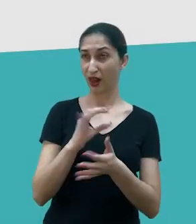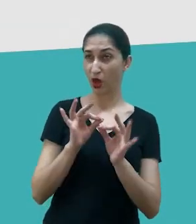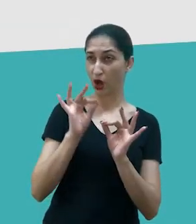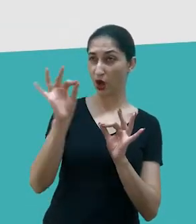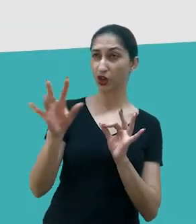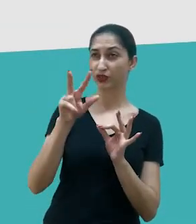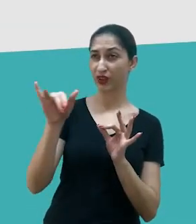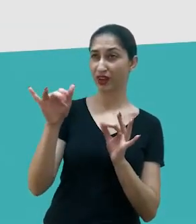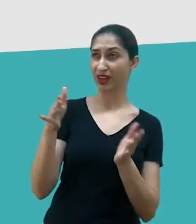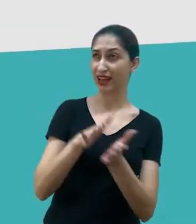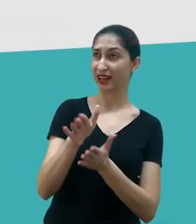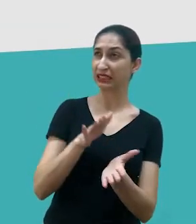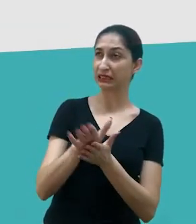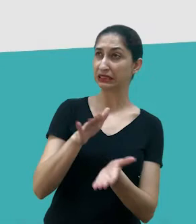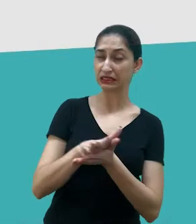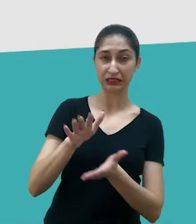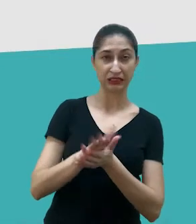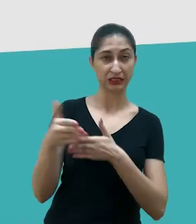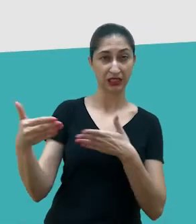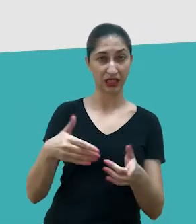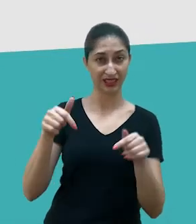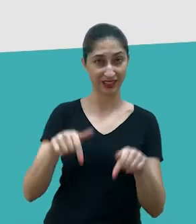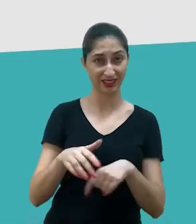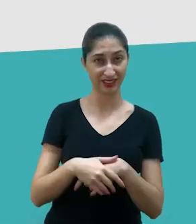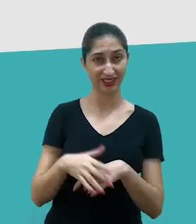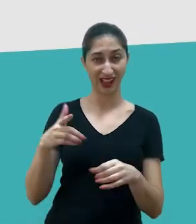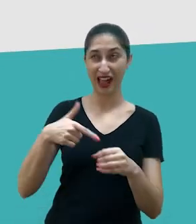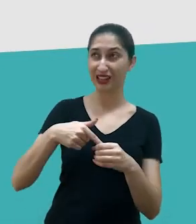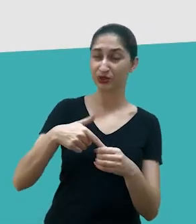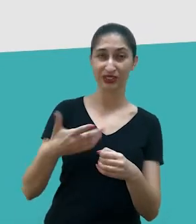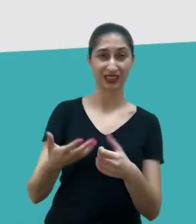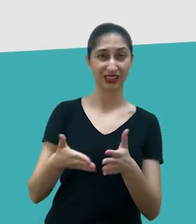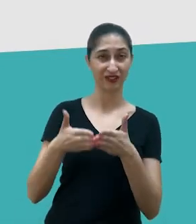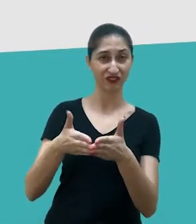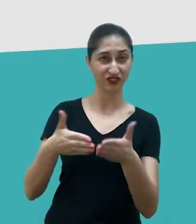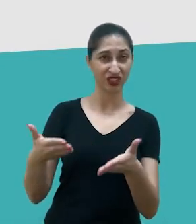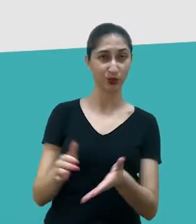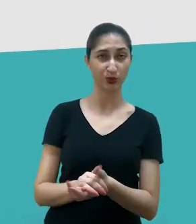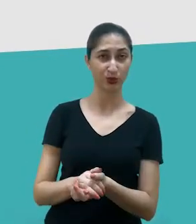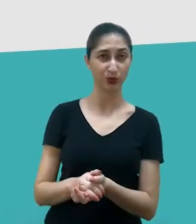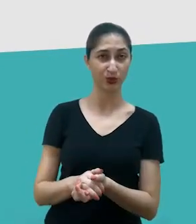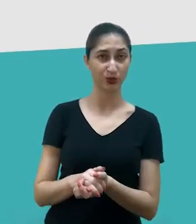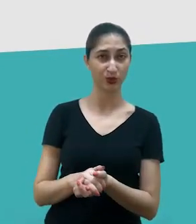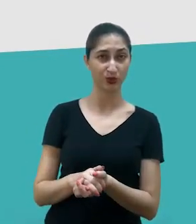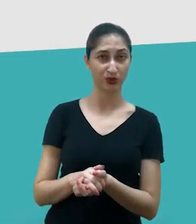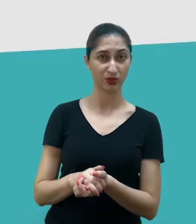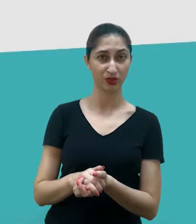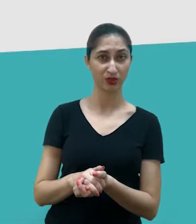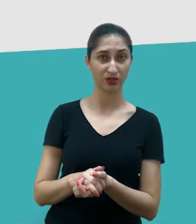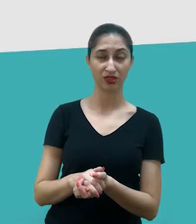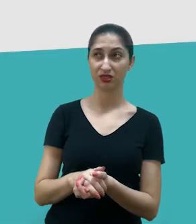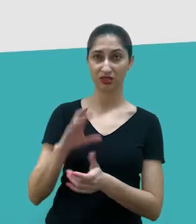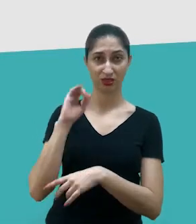vai gastar para chegar aqui, consumir gasolina de navios, não é? Consumir